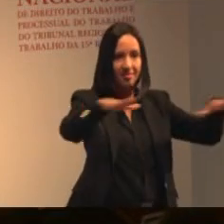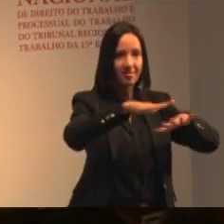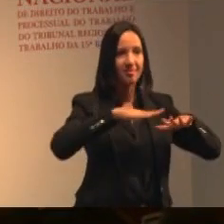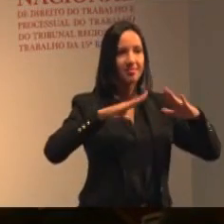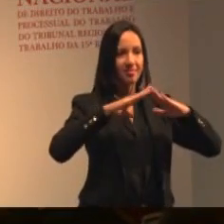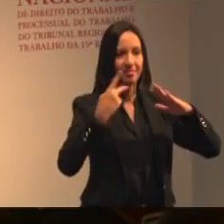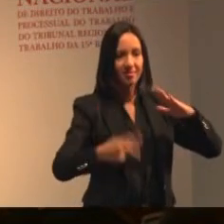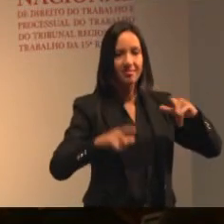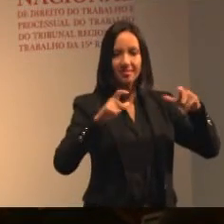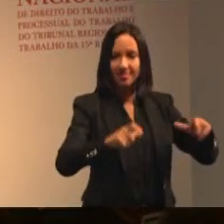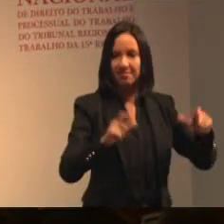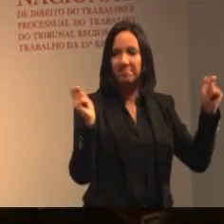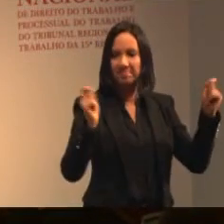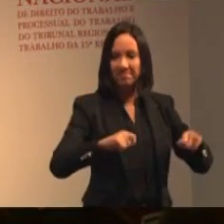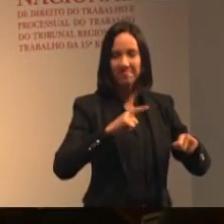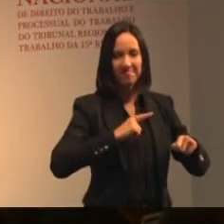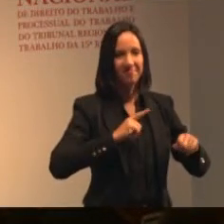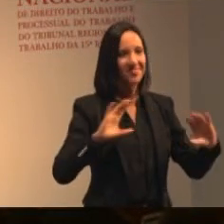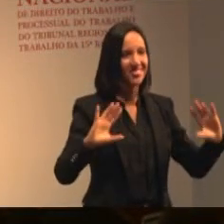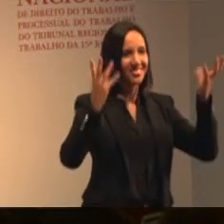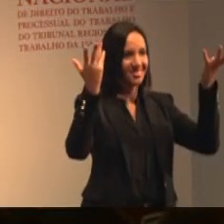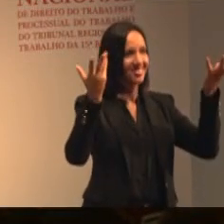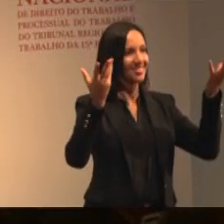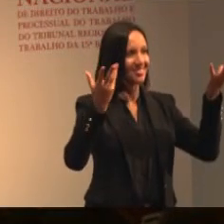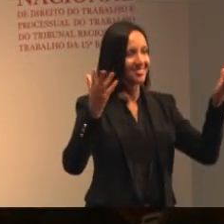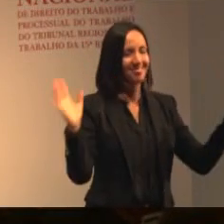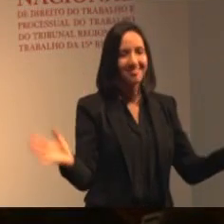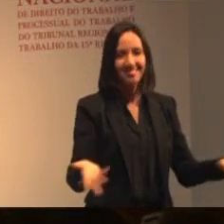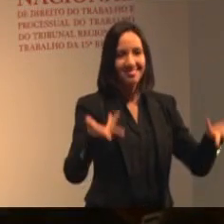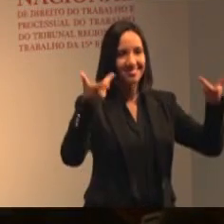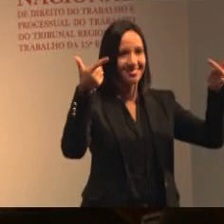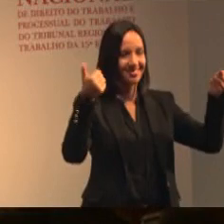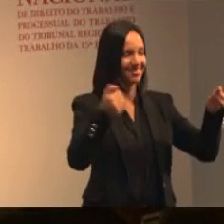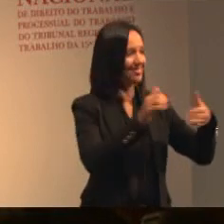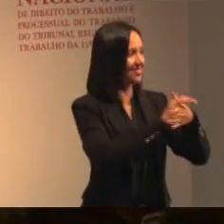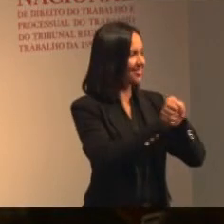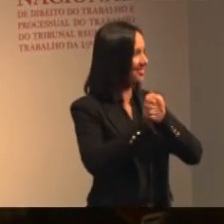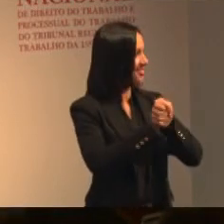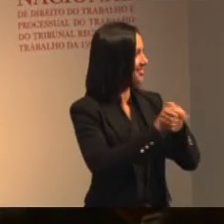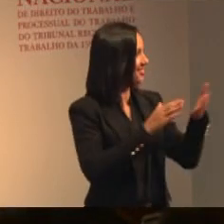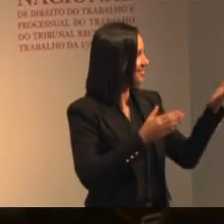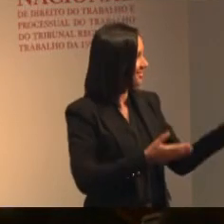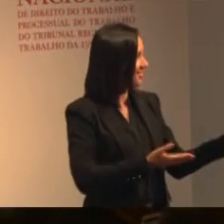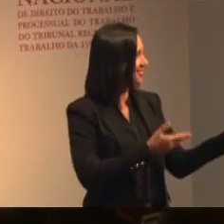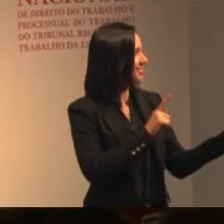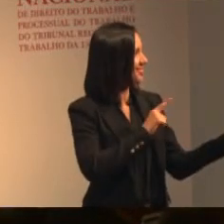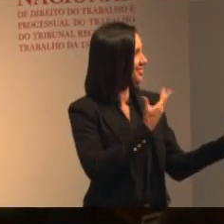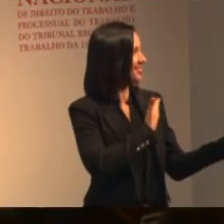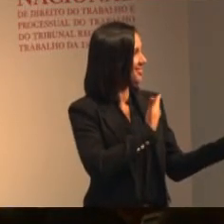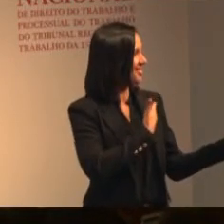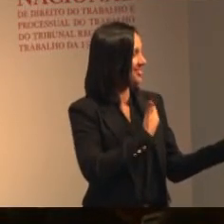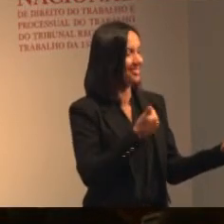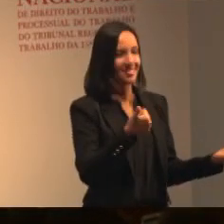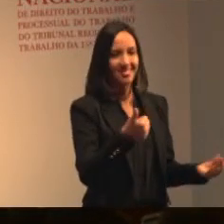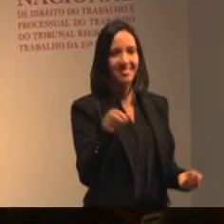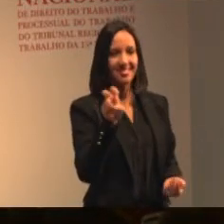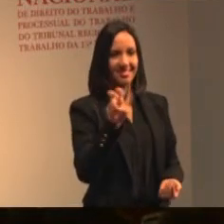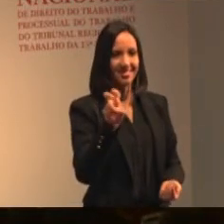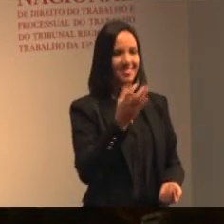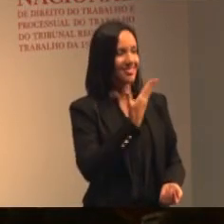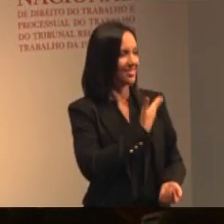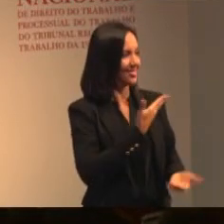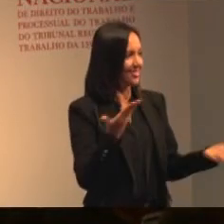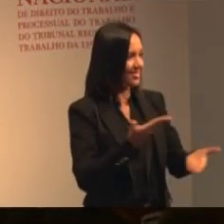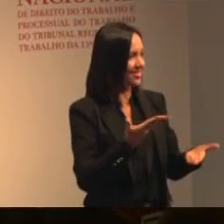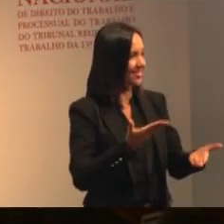pudesse fazer esse evento tão magnífico. Cumprimento também meu querido colega de 15ª Região e que hoje